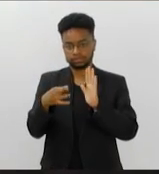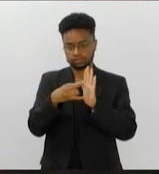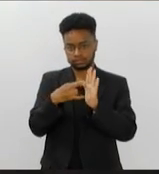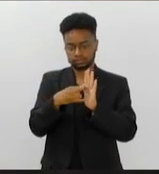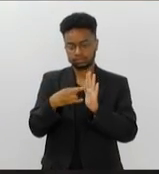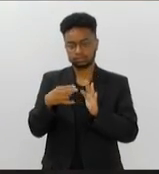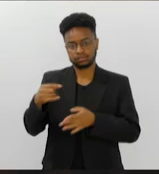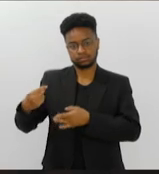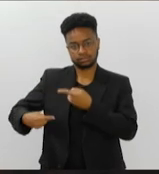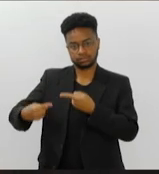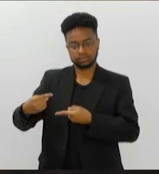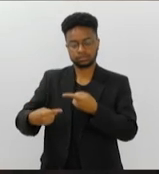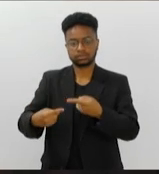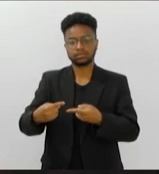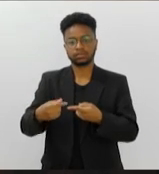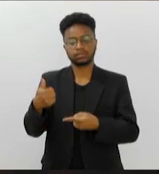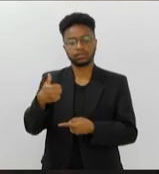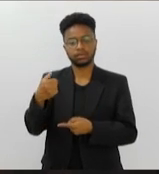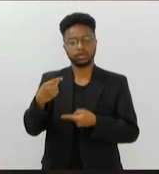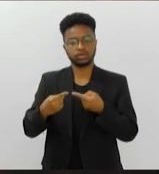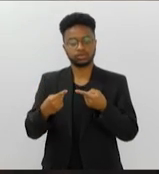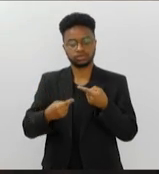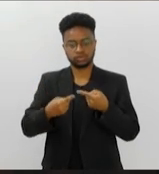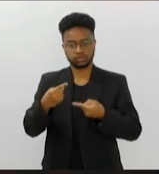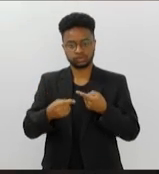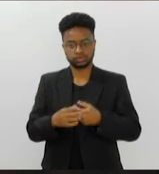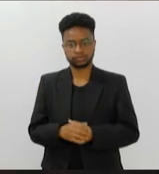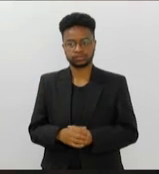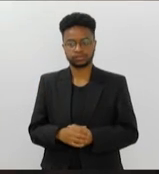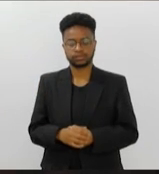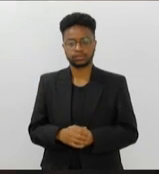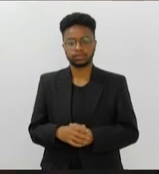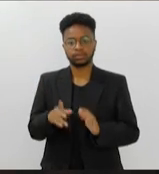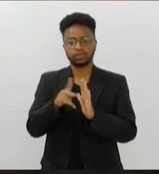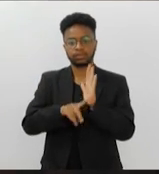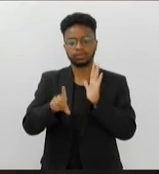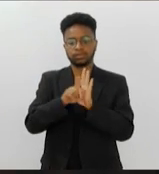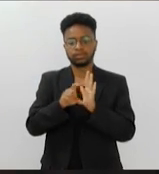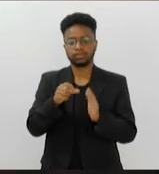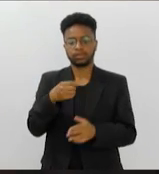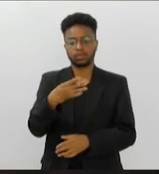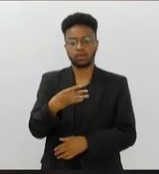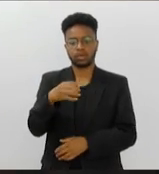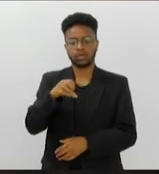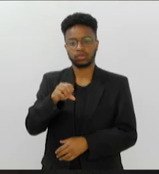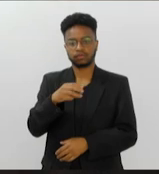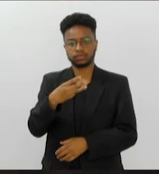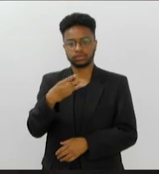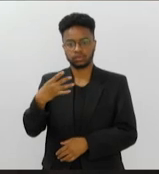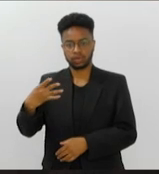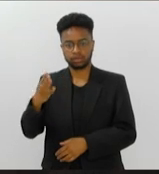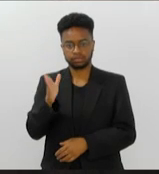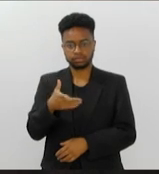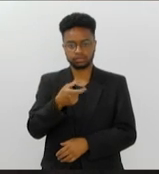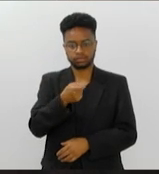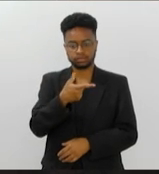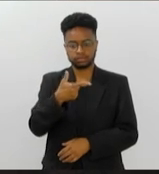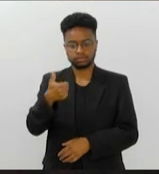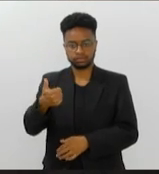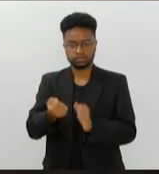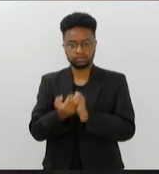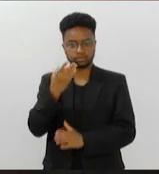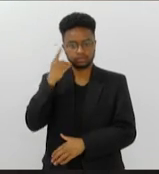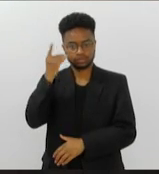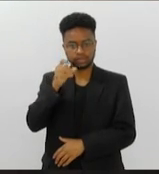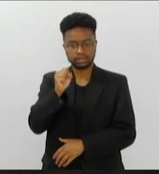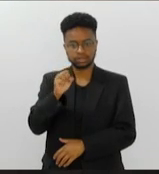em tramitação ordinária em primeira discussão, projeto de lei número 4934 de 2021, de autoria do deputado